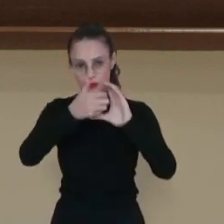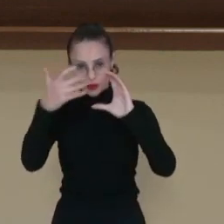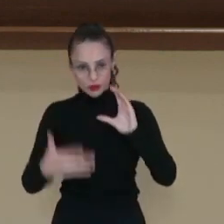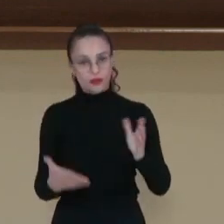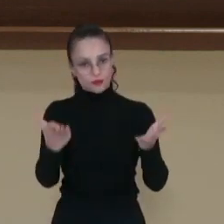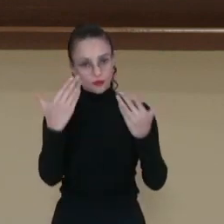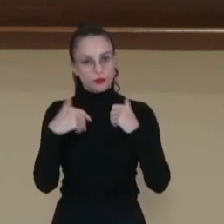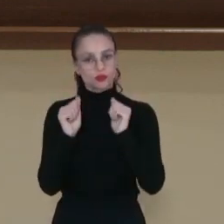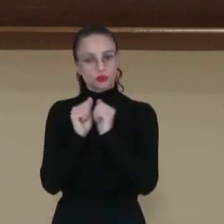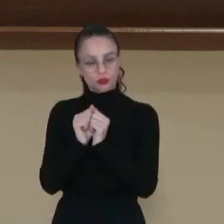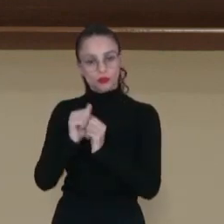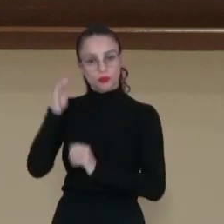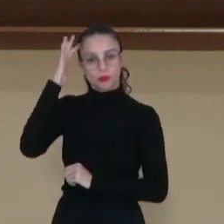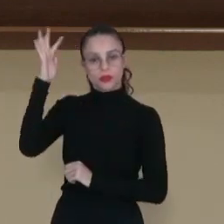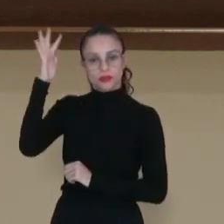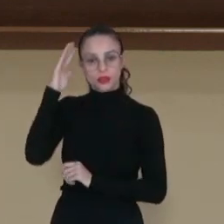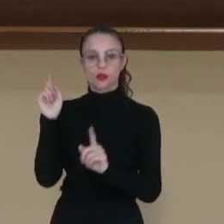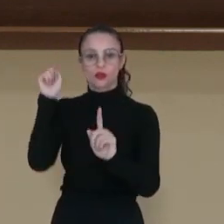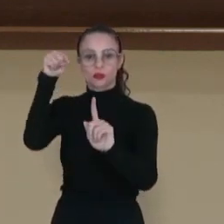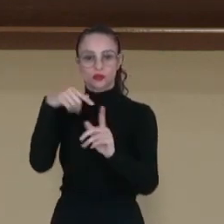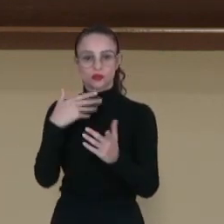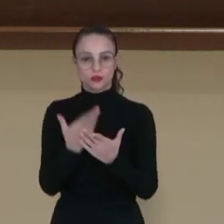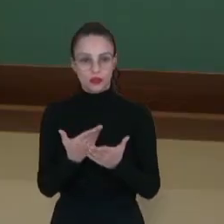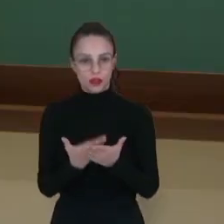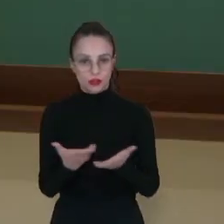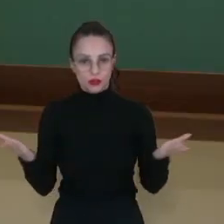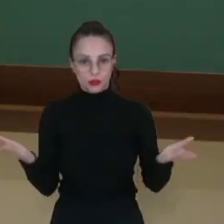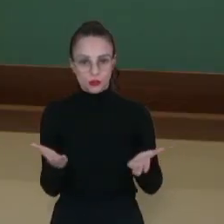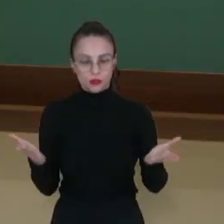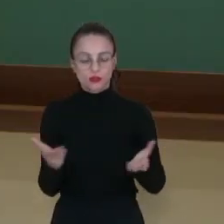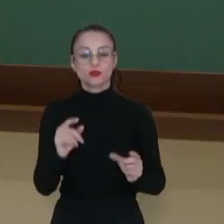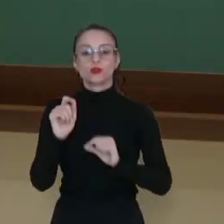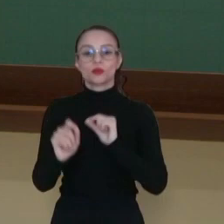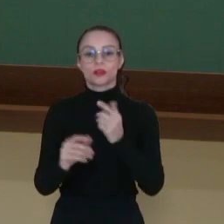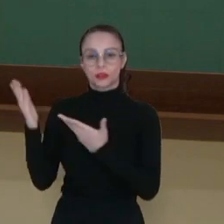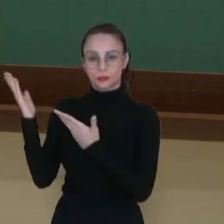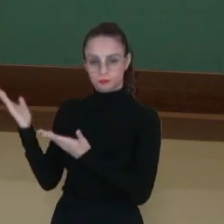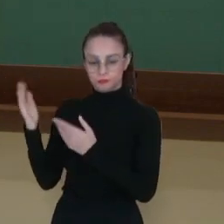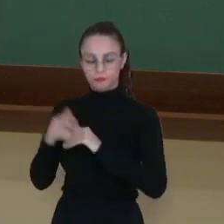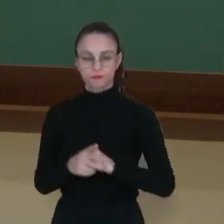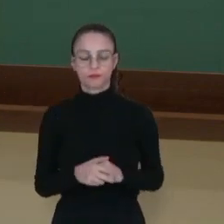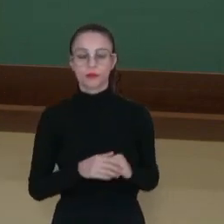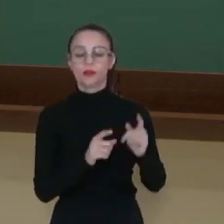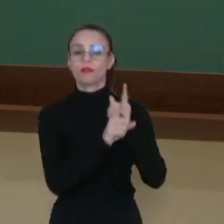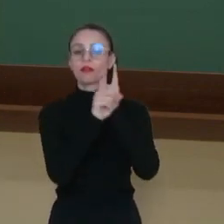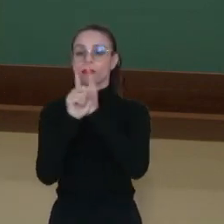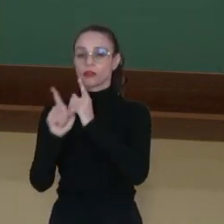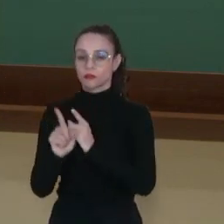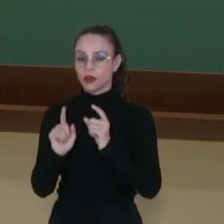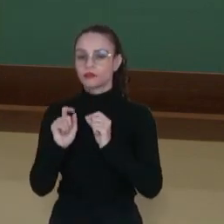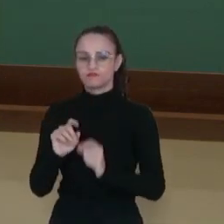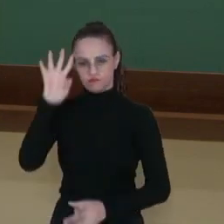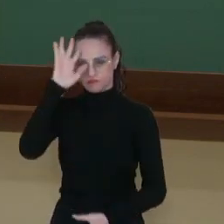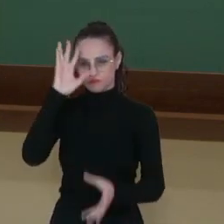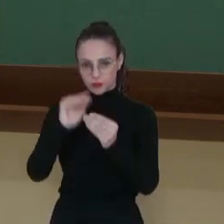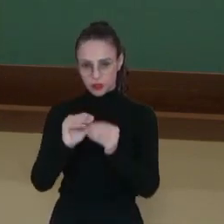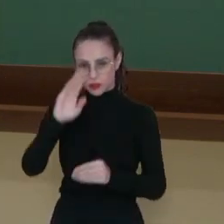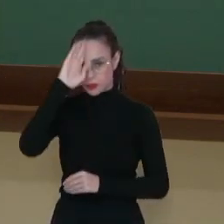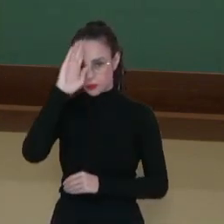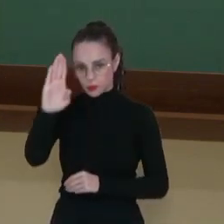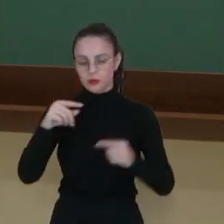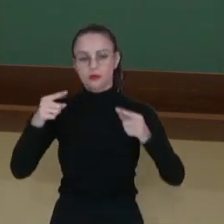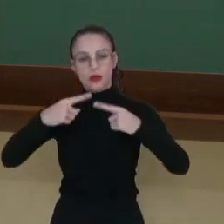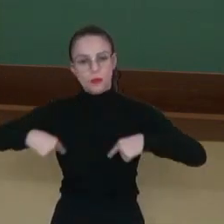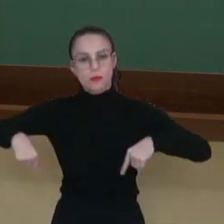Vamos juntos pensar então no objetivo da nossa aula de hoje? O que a gente tem ali? Identificar as principais bacias hidrográficas da